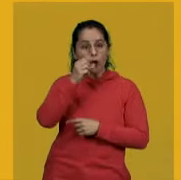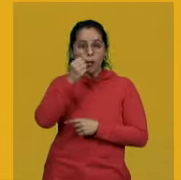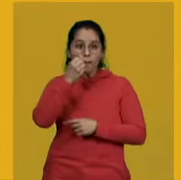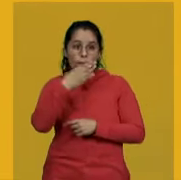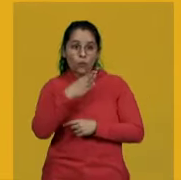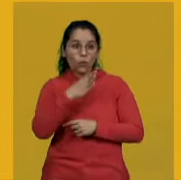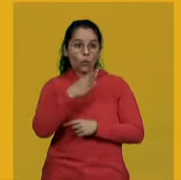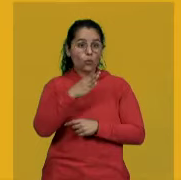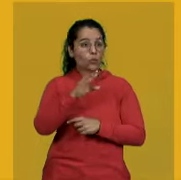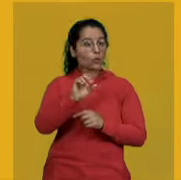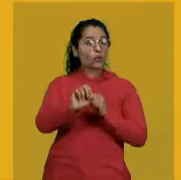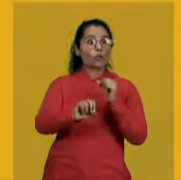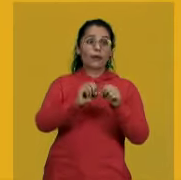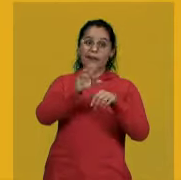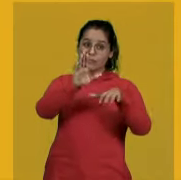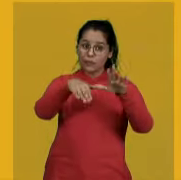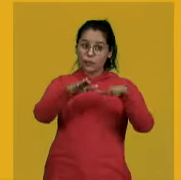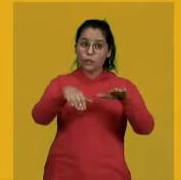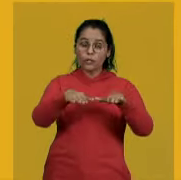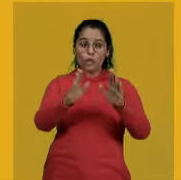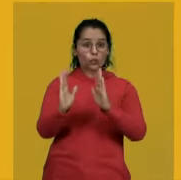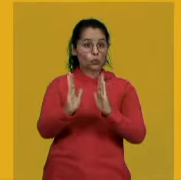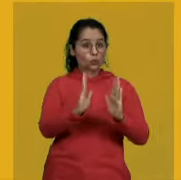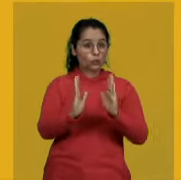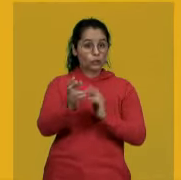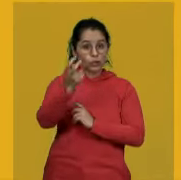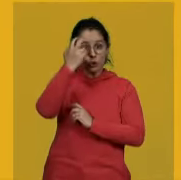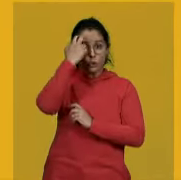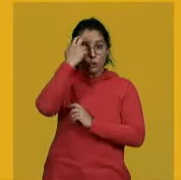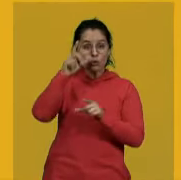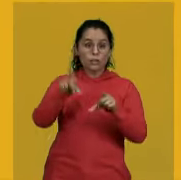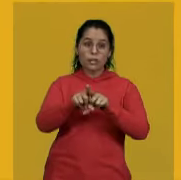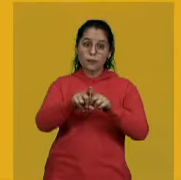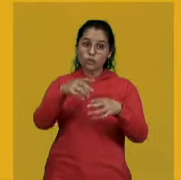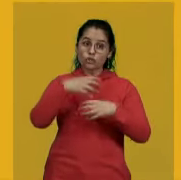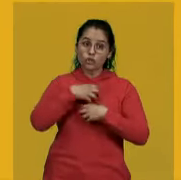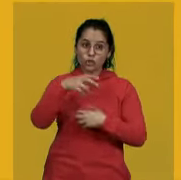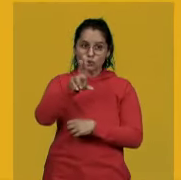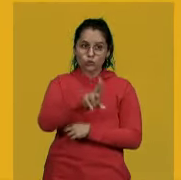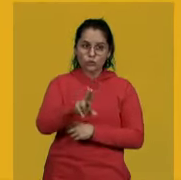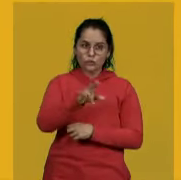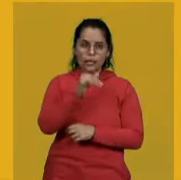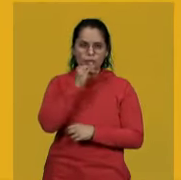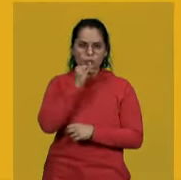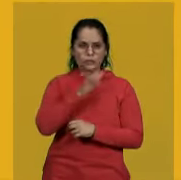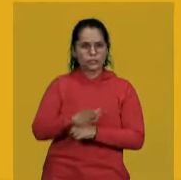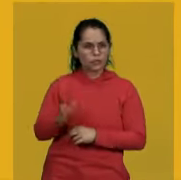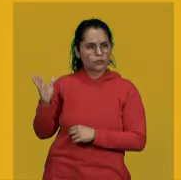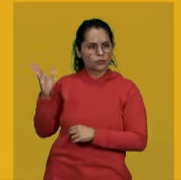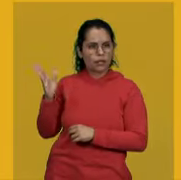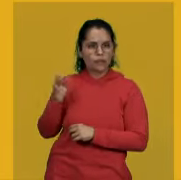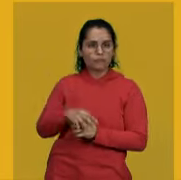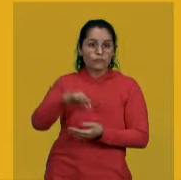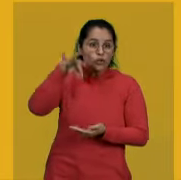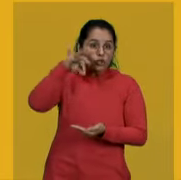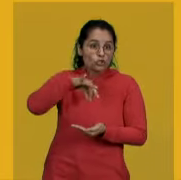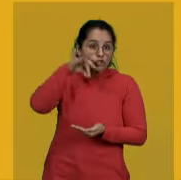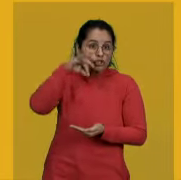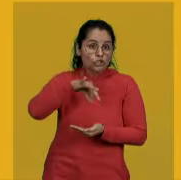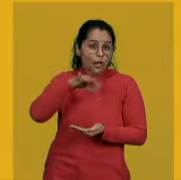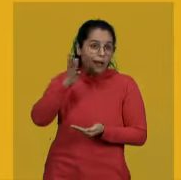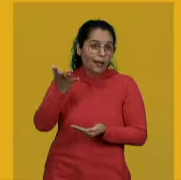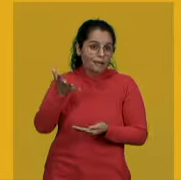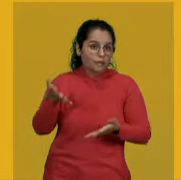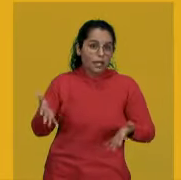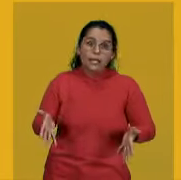benéficas, dependendo da época, da cultura e das formas de uso. Então, a gente tem chá. O chá preto é excitante.